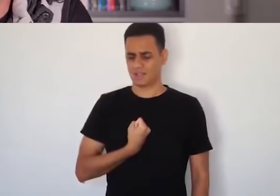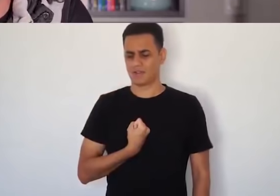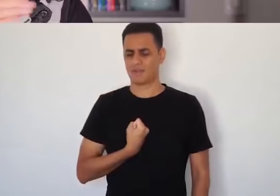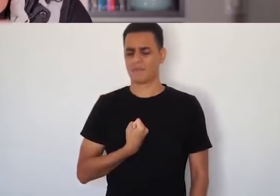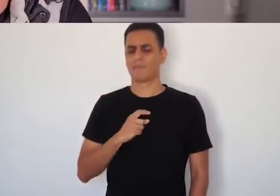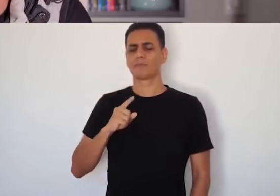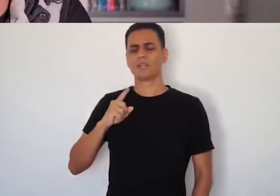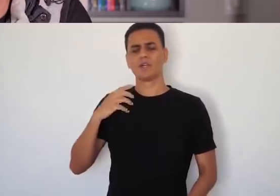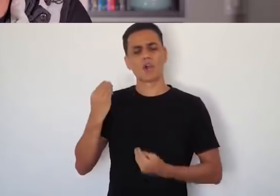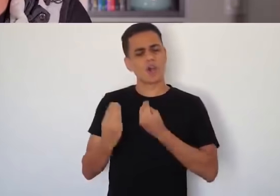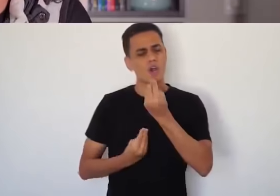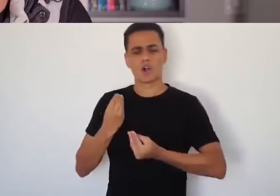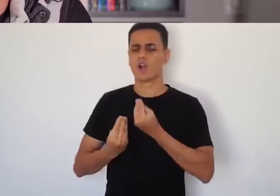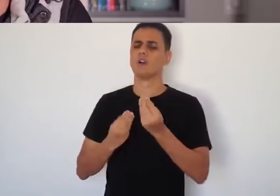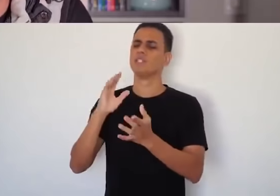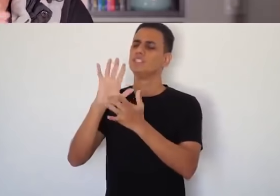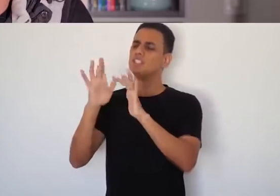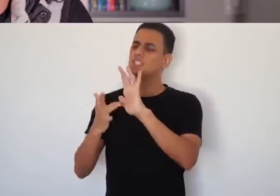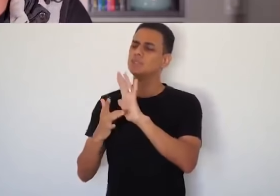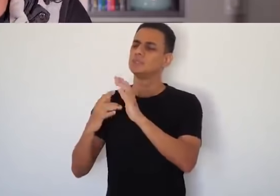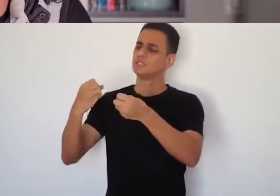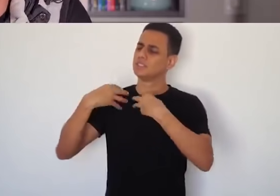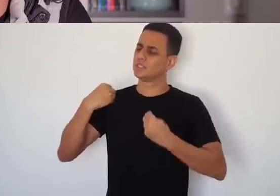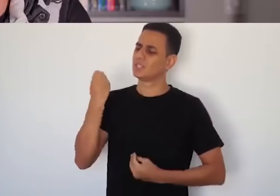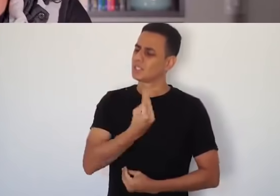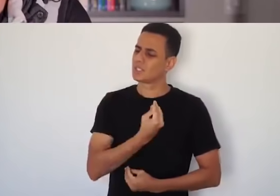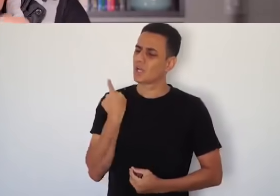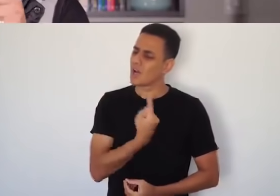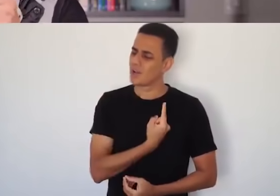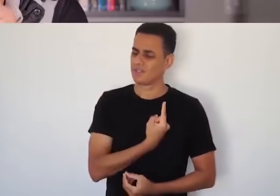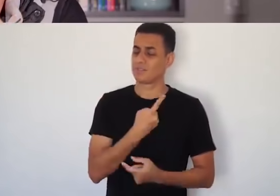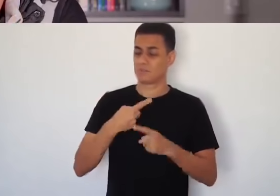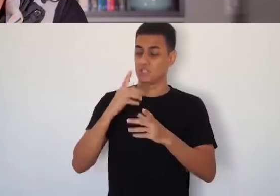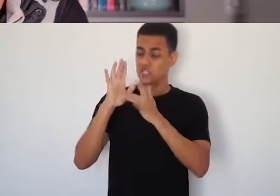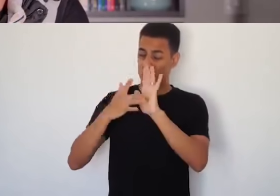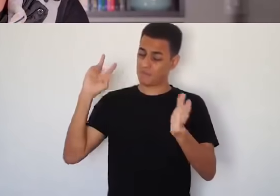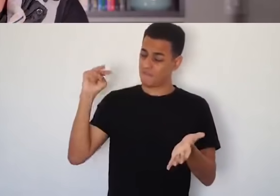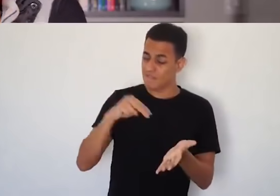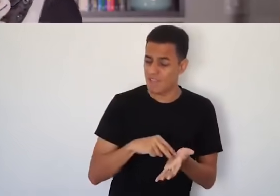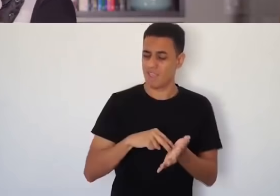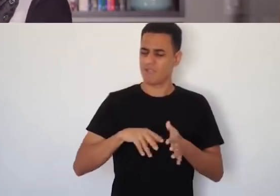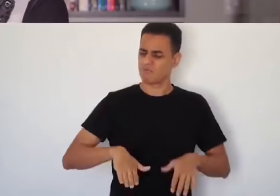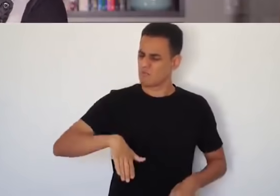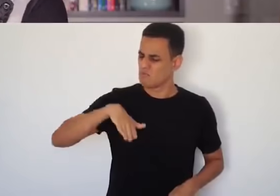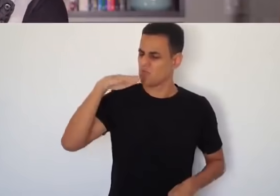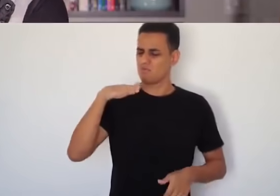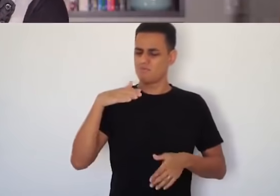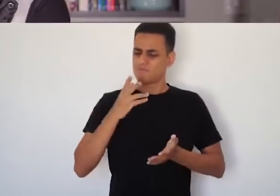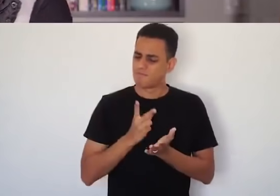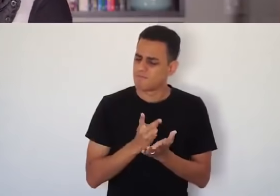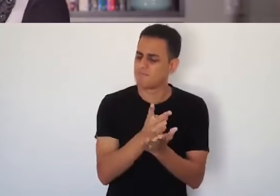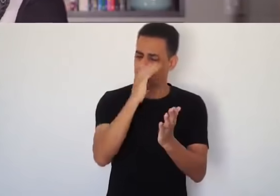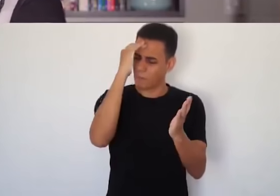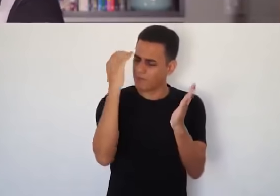oro pela igreja que está agora reunida, declarando, Senhor, que quer viver uma fé compatível,